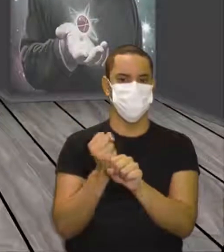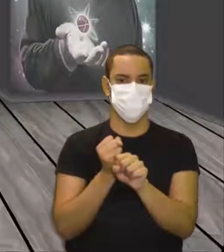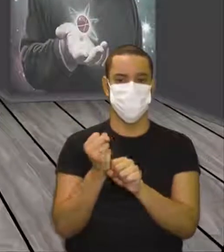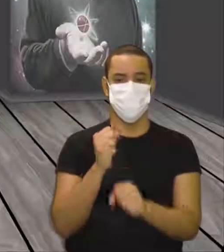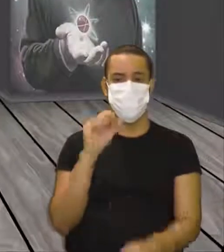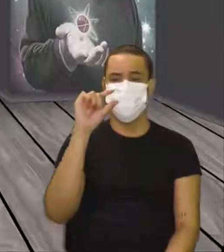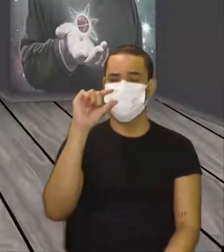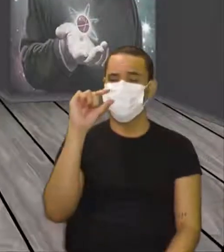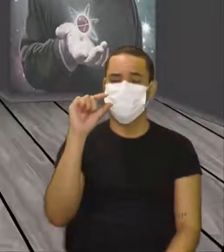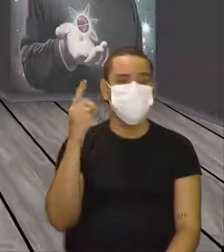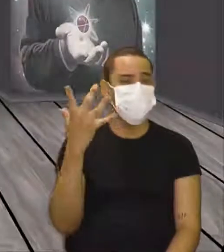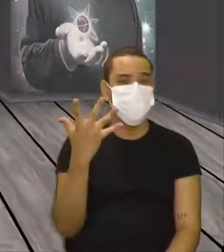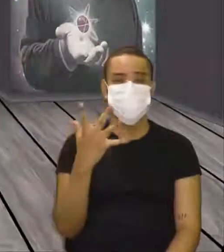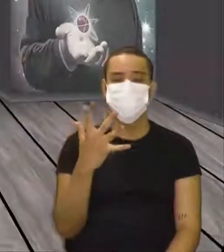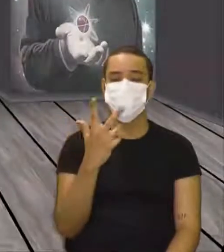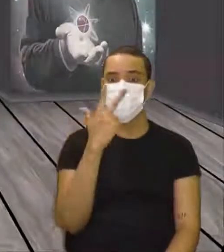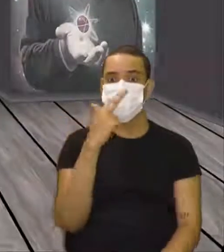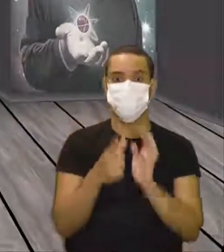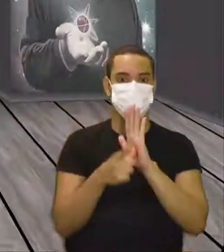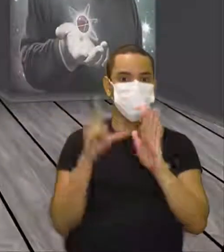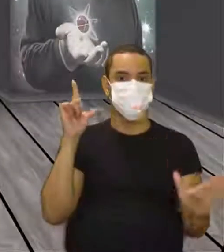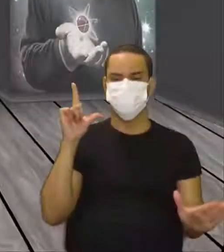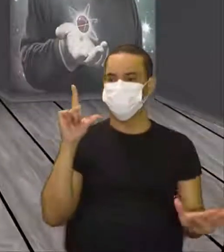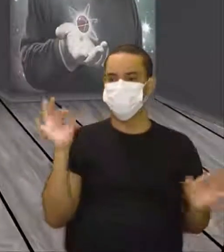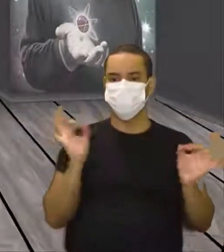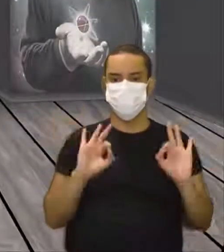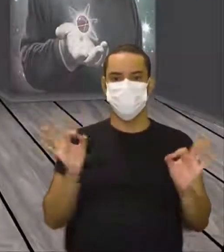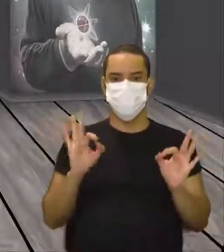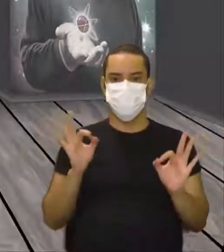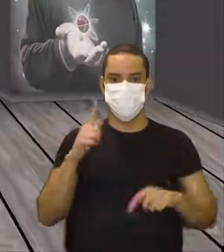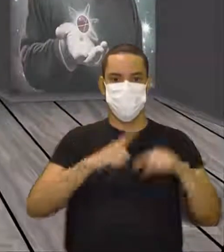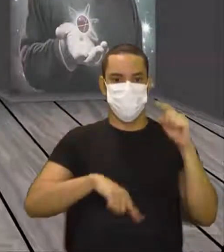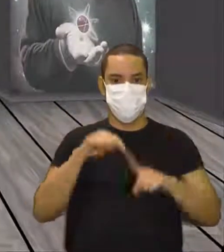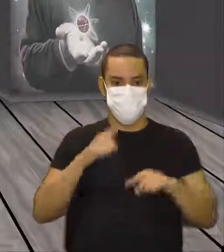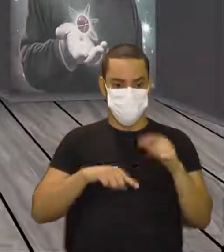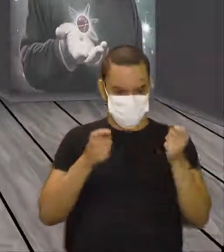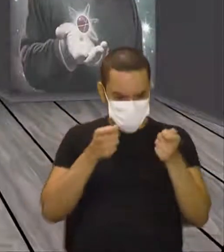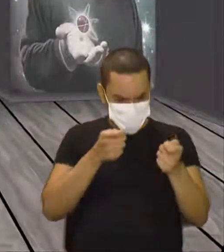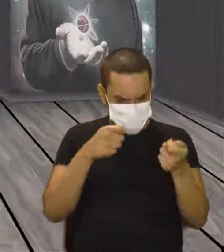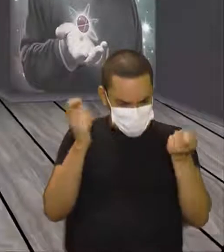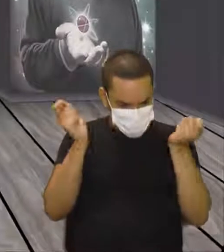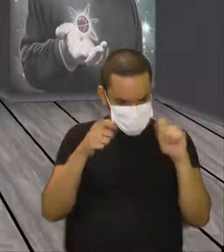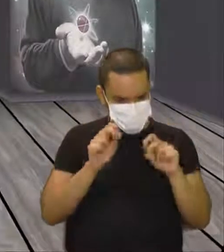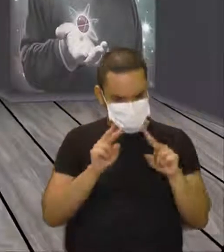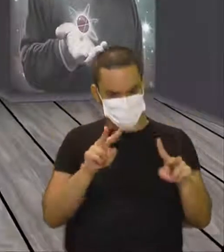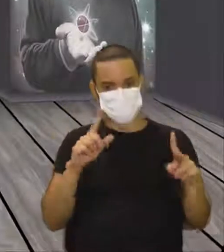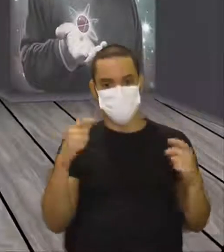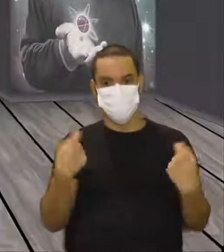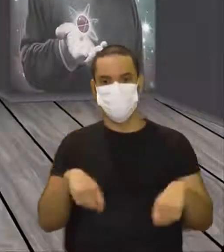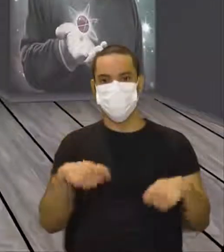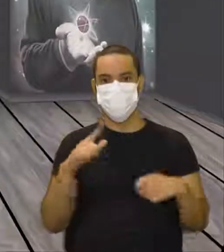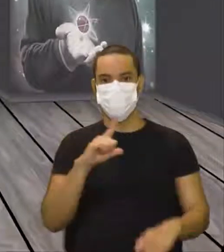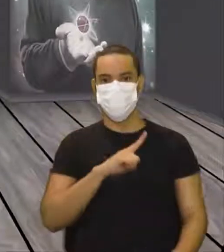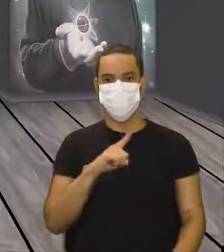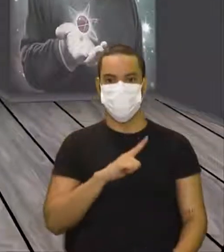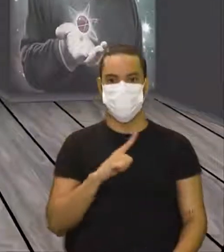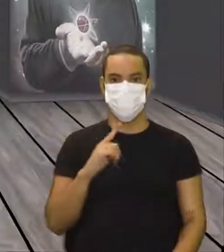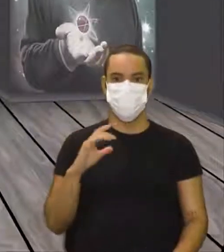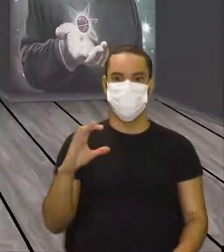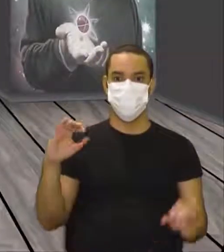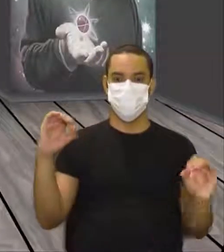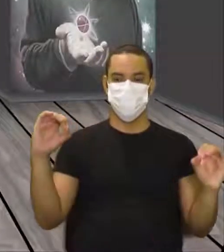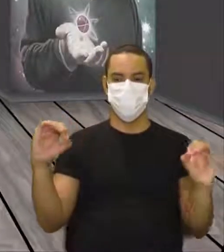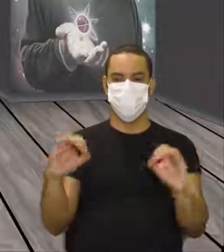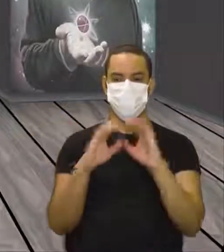tão pequeno, que antes não tinha equipamento para conseguir ver isso. E teve um choque entre dois buracos negros